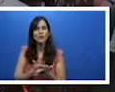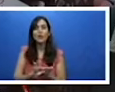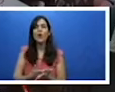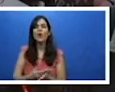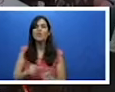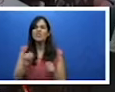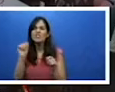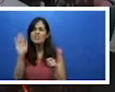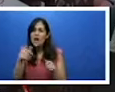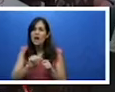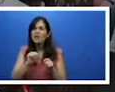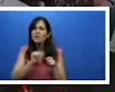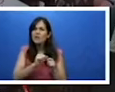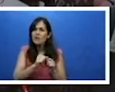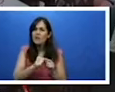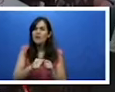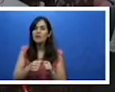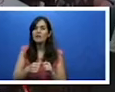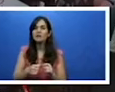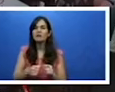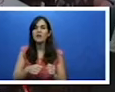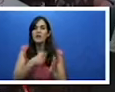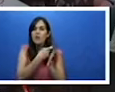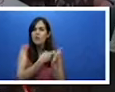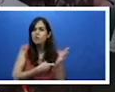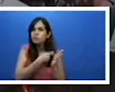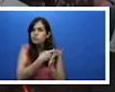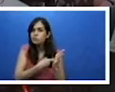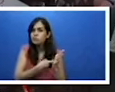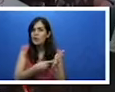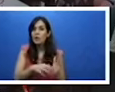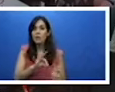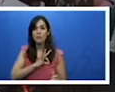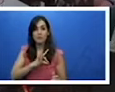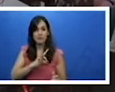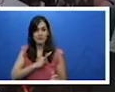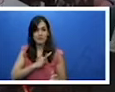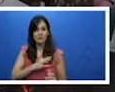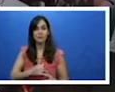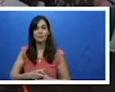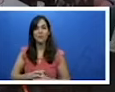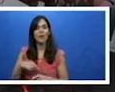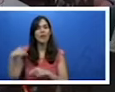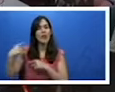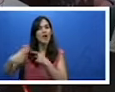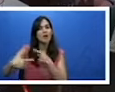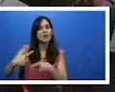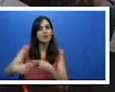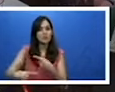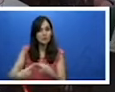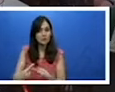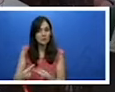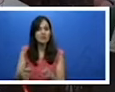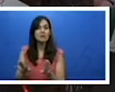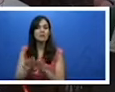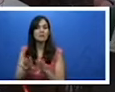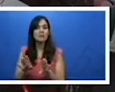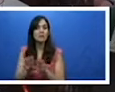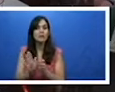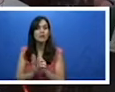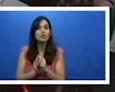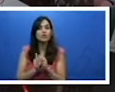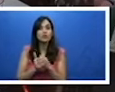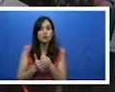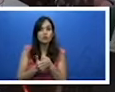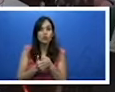gênero narrativo e sabe que na narrativa policial clássica, também chamada de narrativa de enigma, há